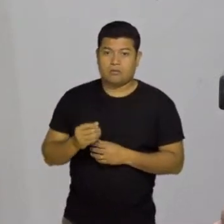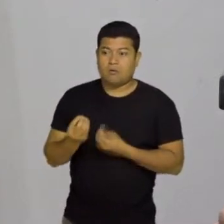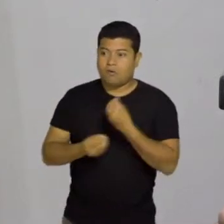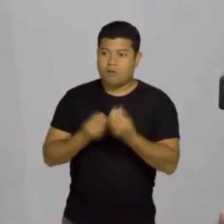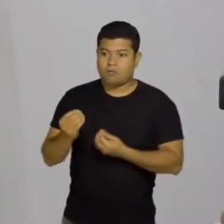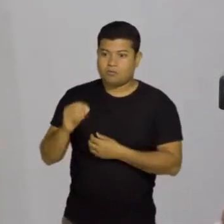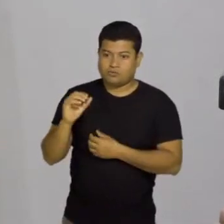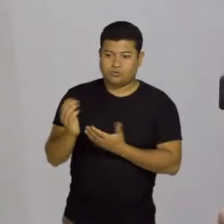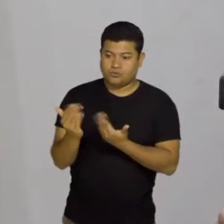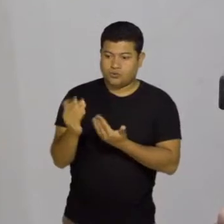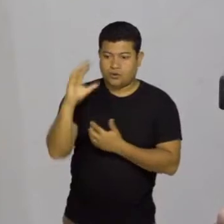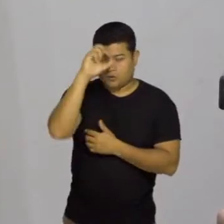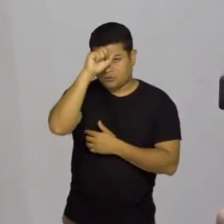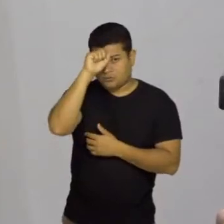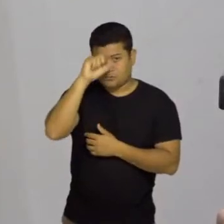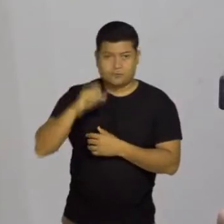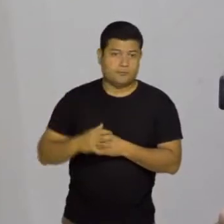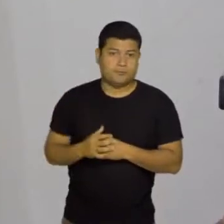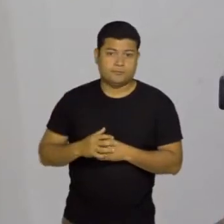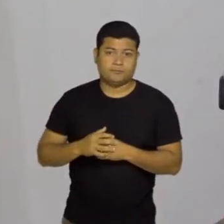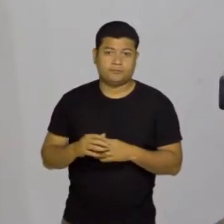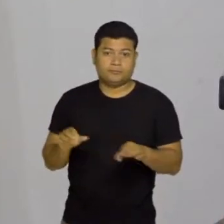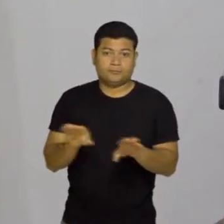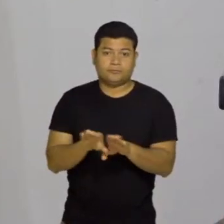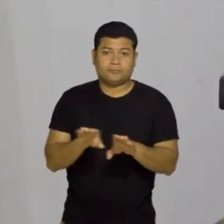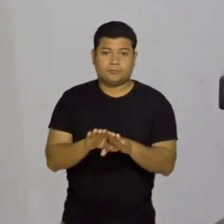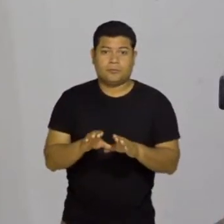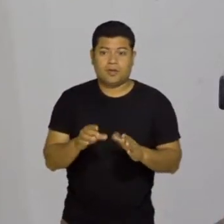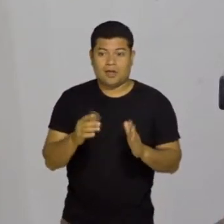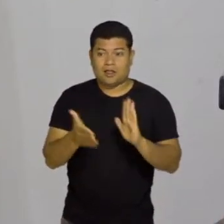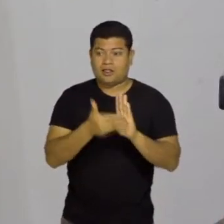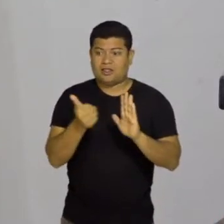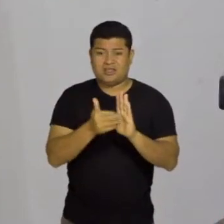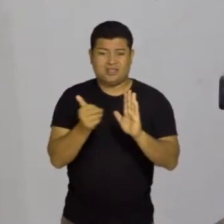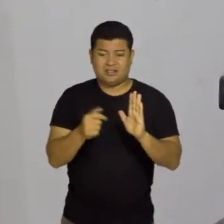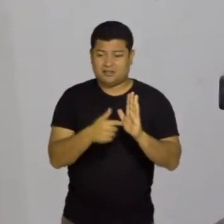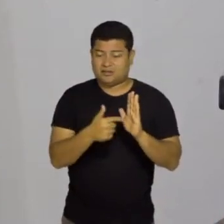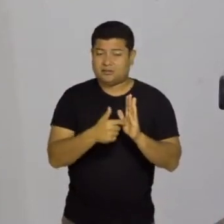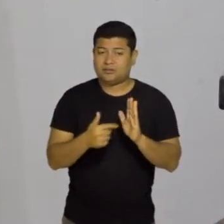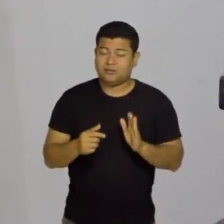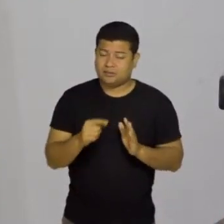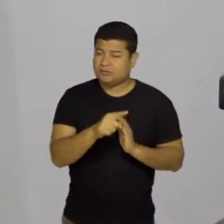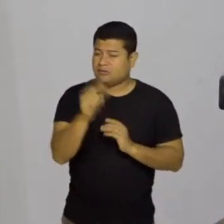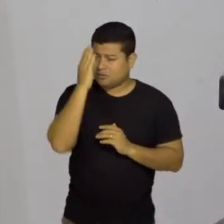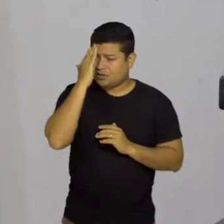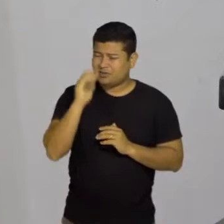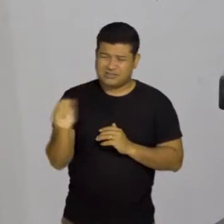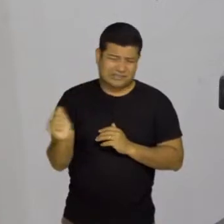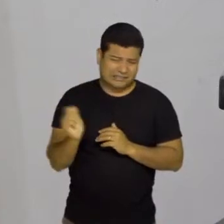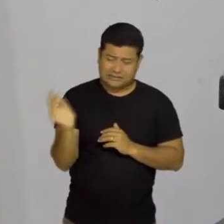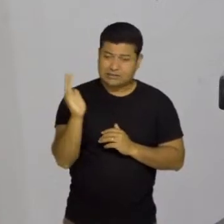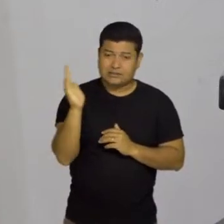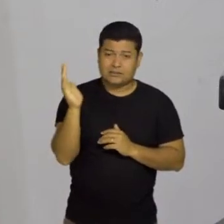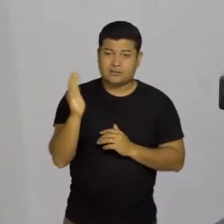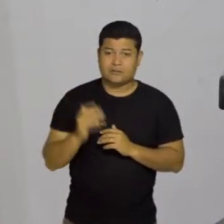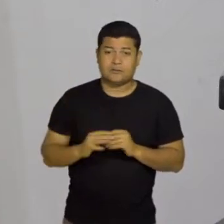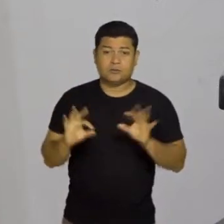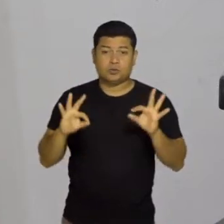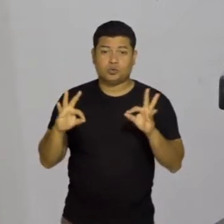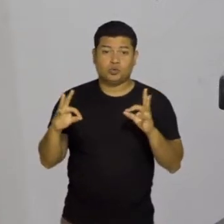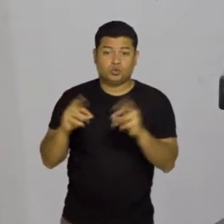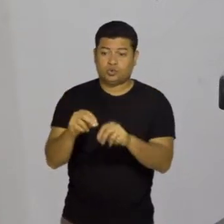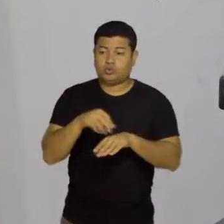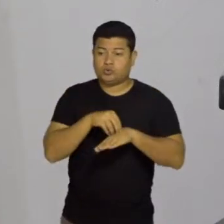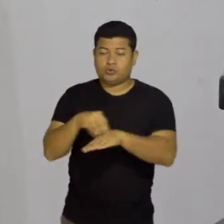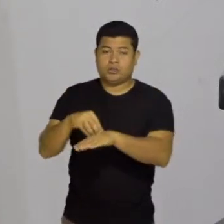dos meus materiais didáticos, que são os livros são caríssimos, os senhores devem saber, e todo o meu transporte, tudo